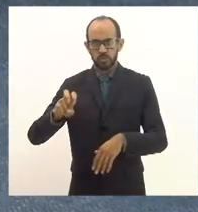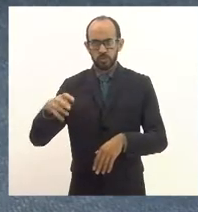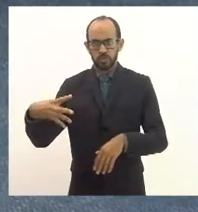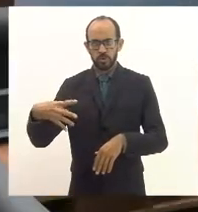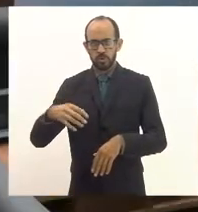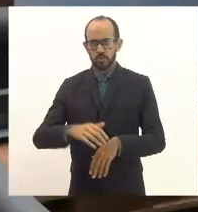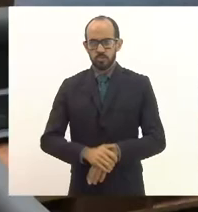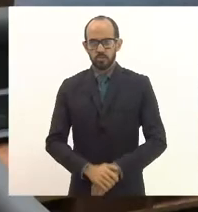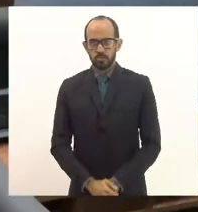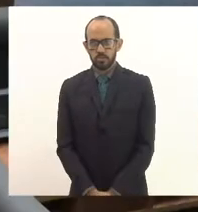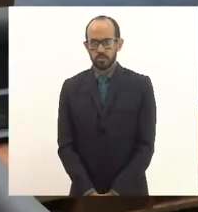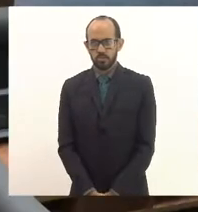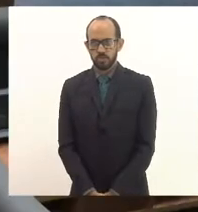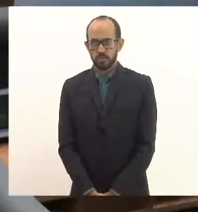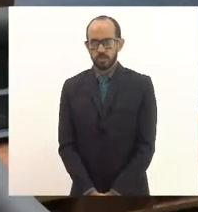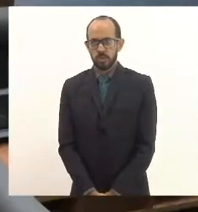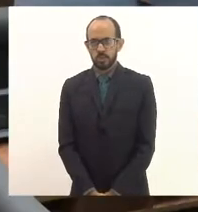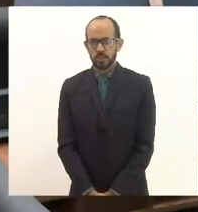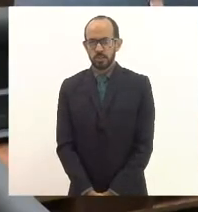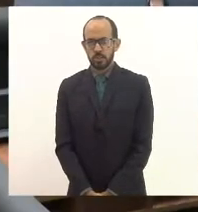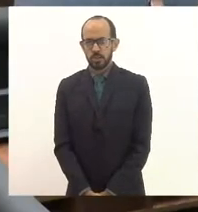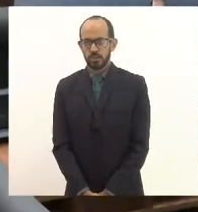minutos.